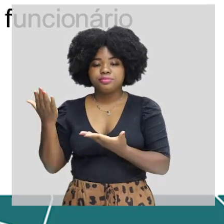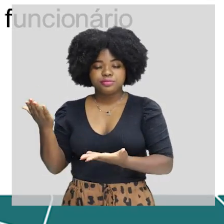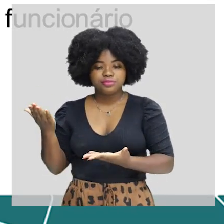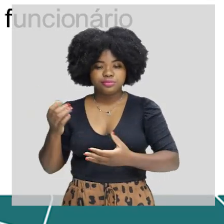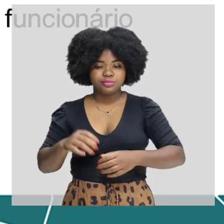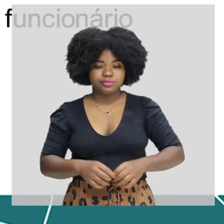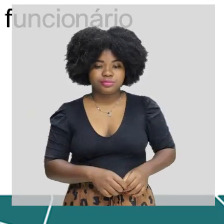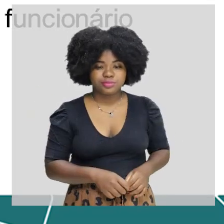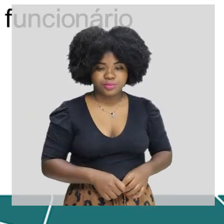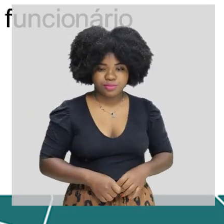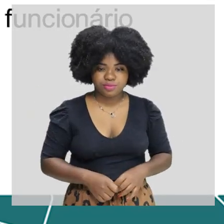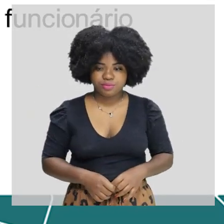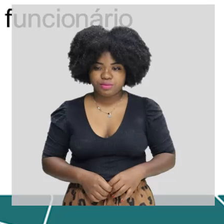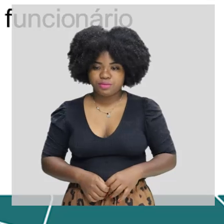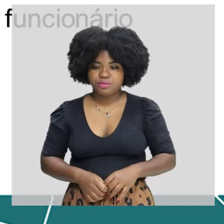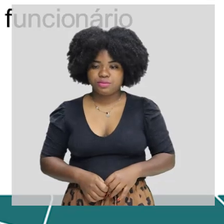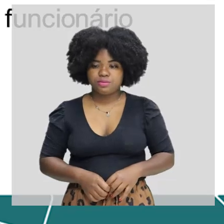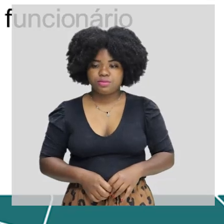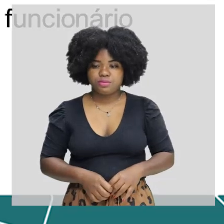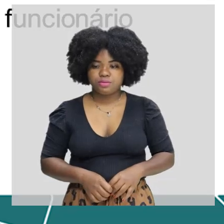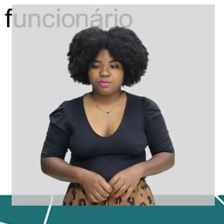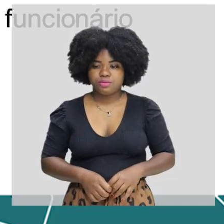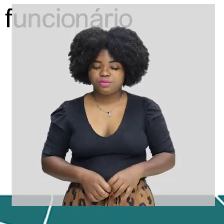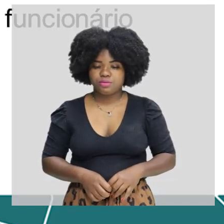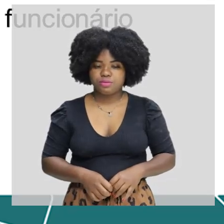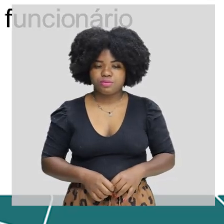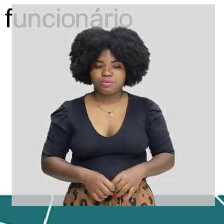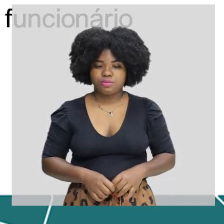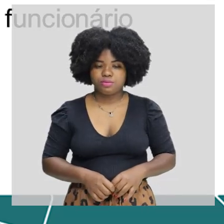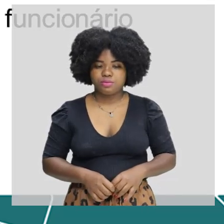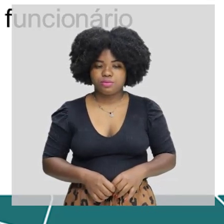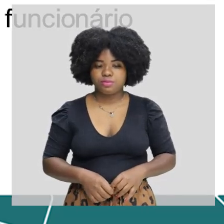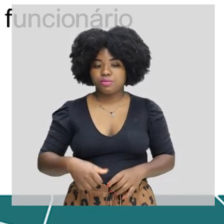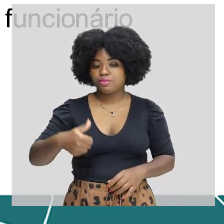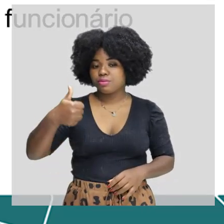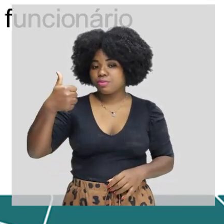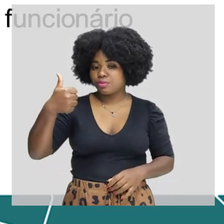Observe a regência dos verbos das frases reescritas nos itens a seguir.